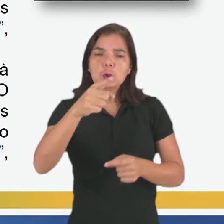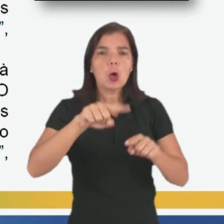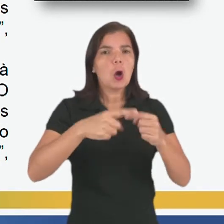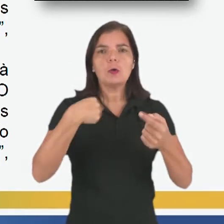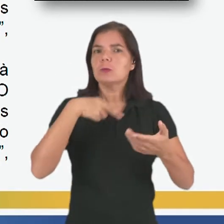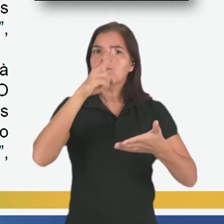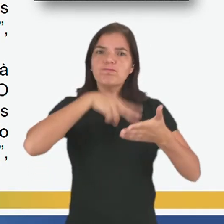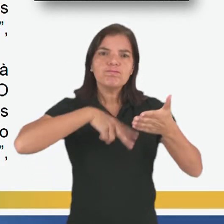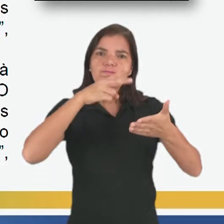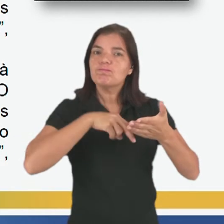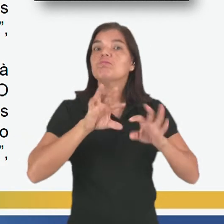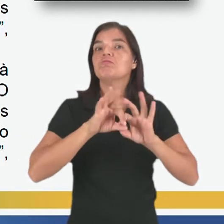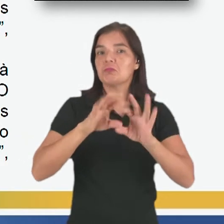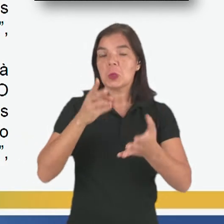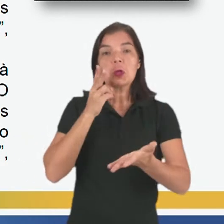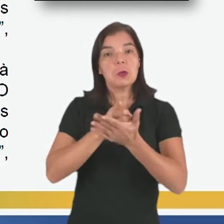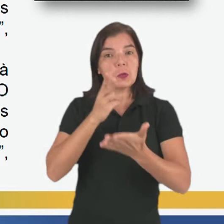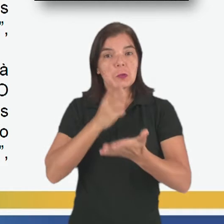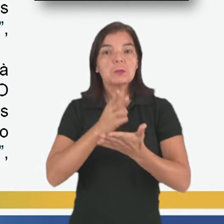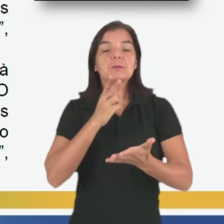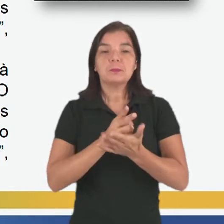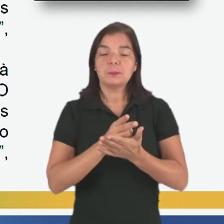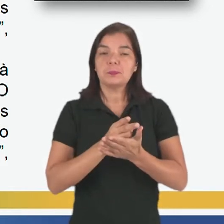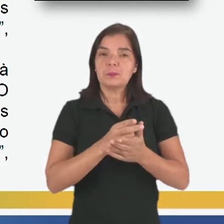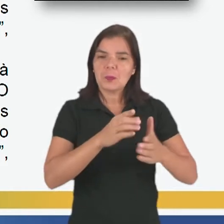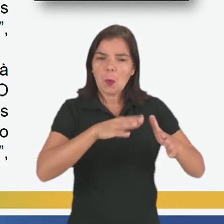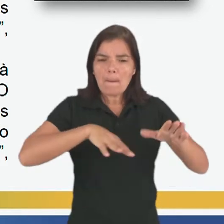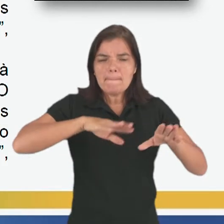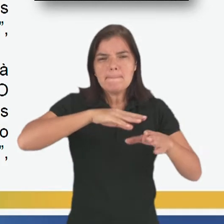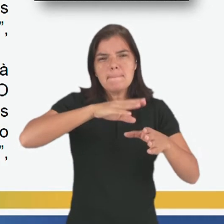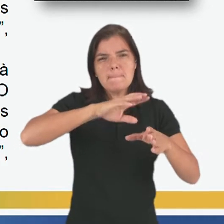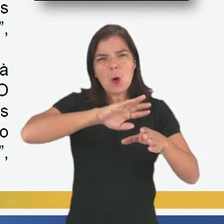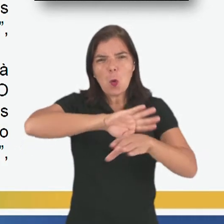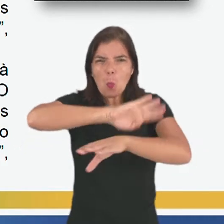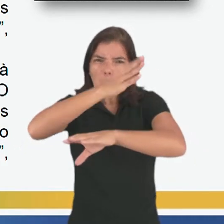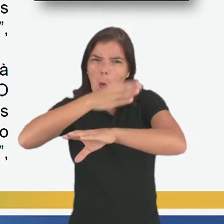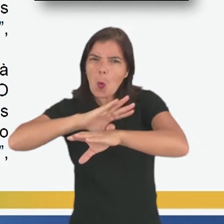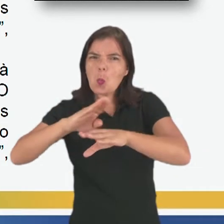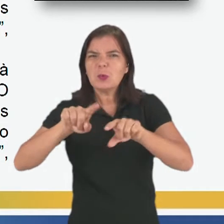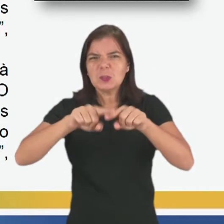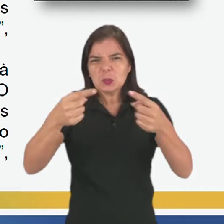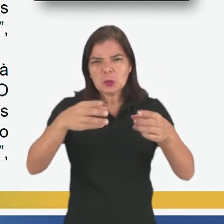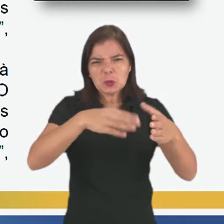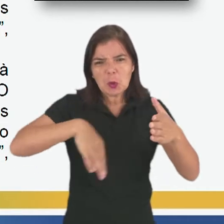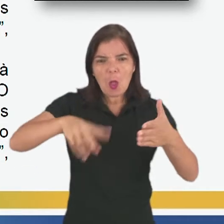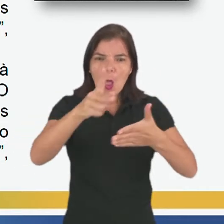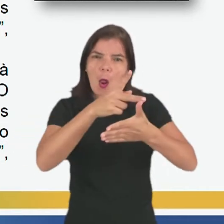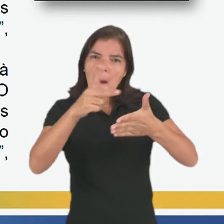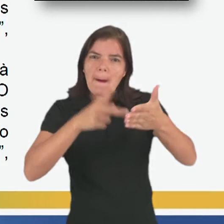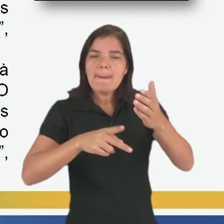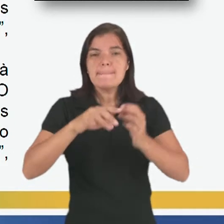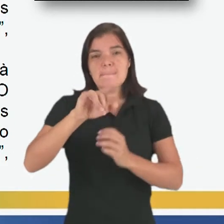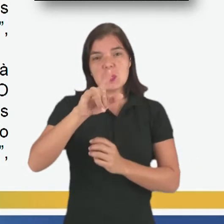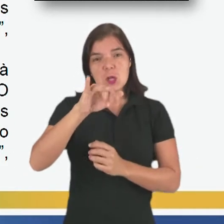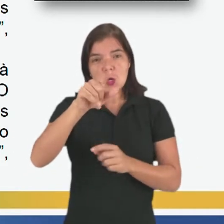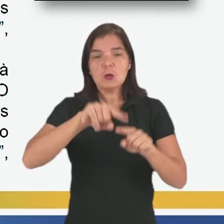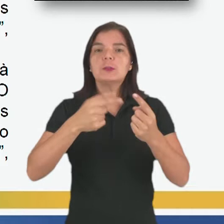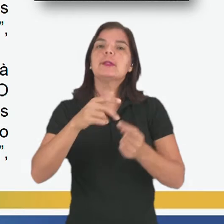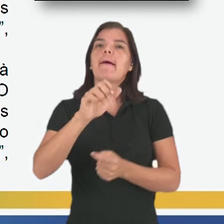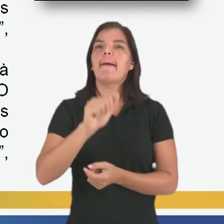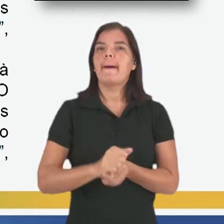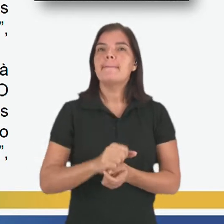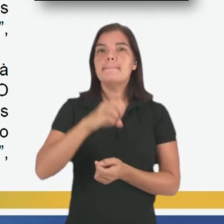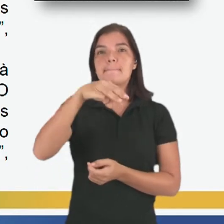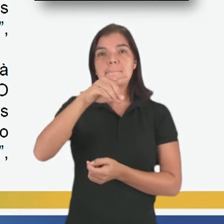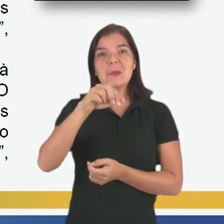a leitura. Descobriu em meio à montanha de lixo um livro de poesias da mineira Adélia Prado,